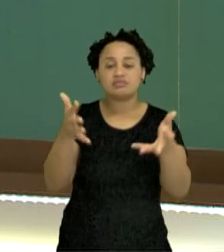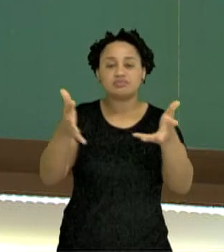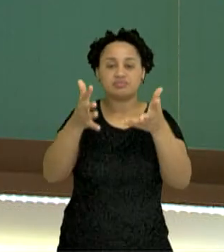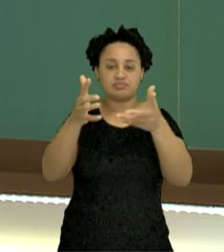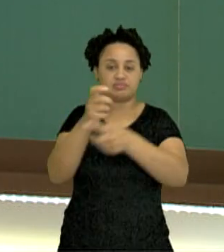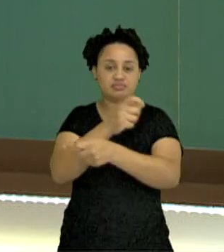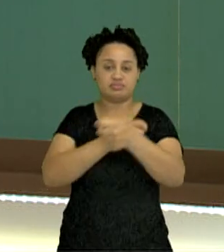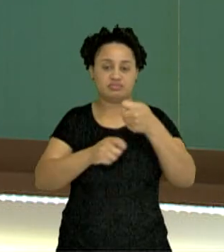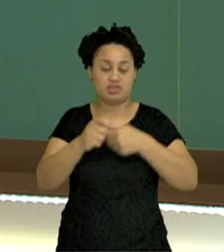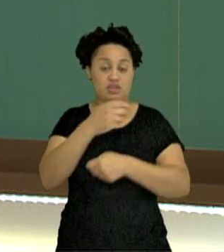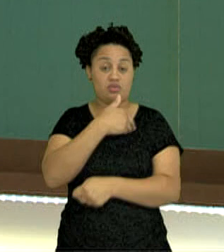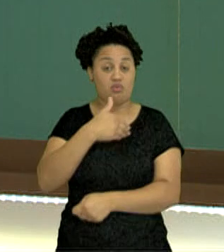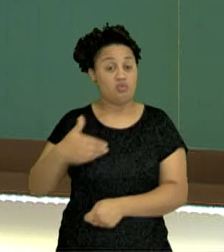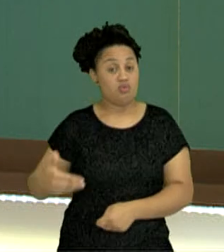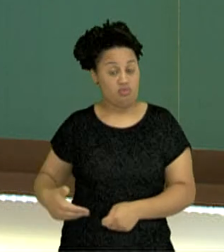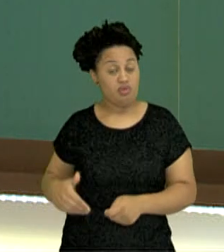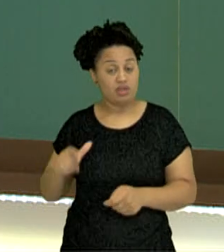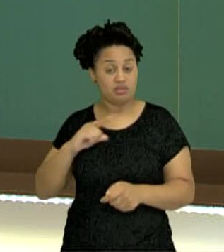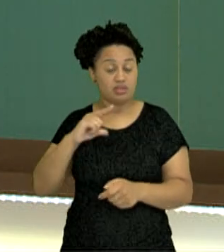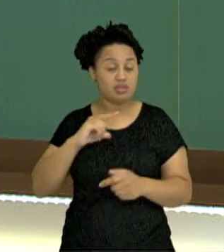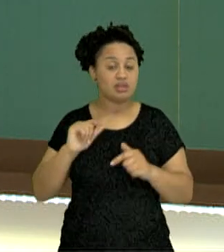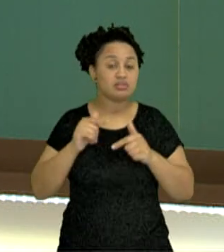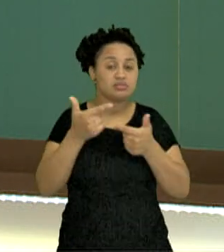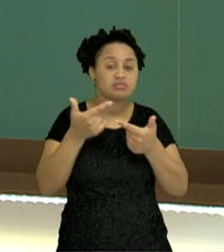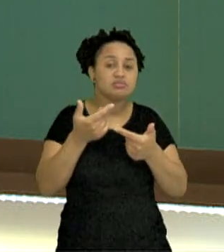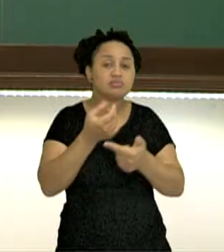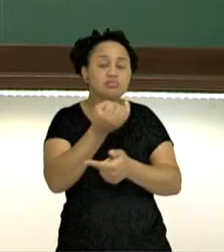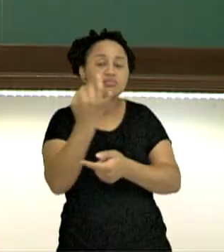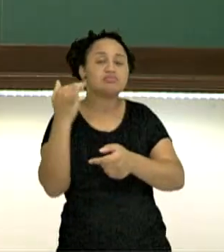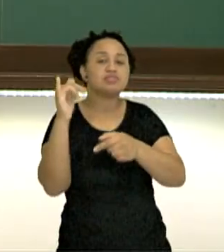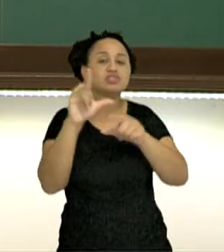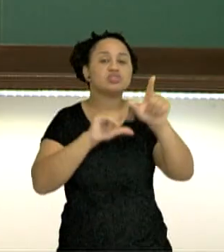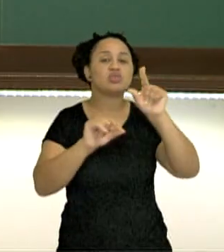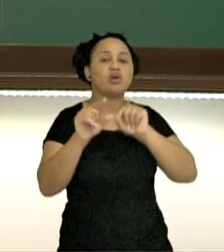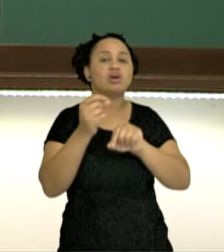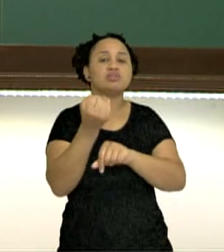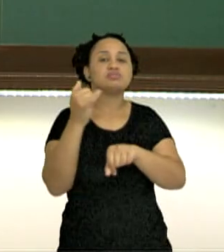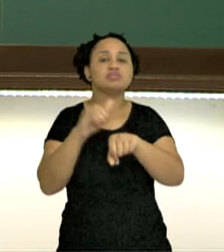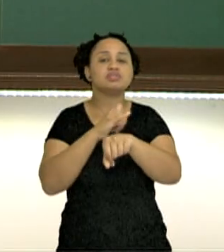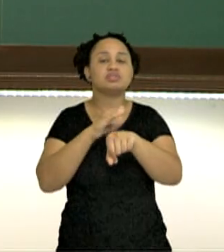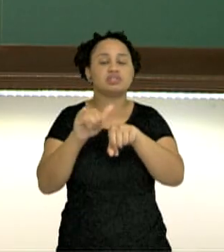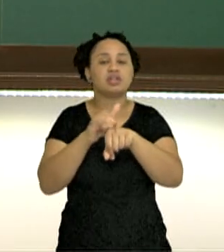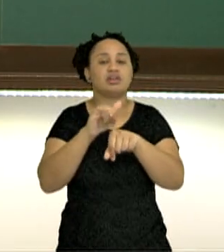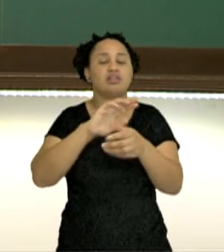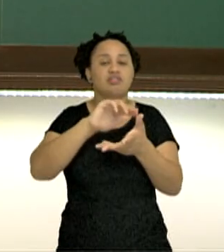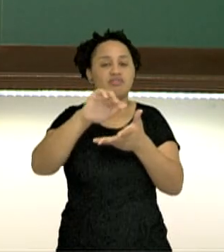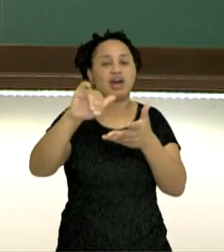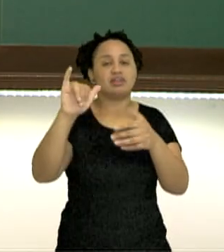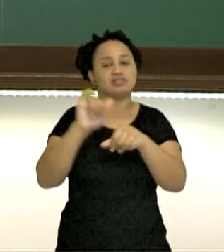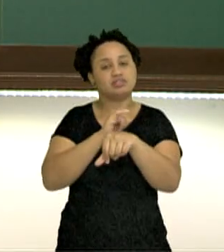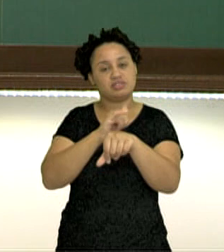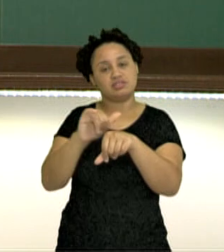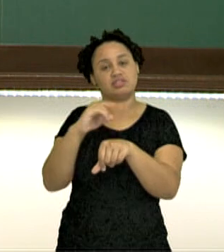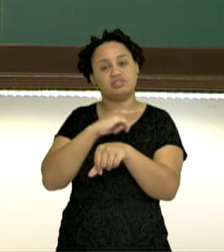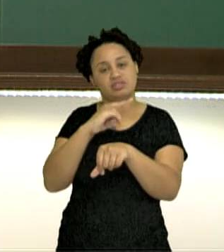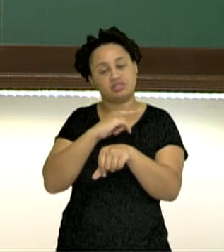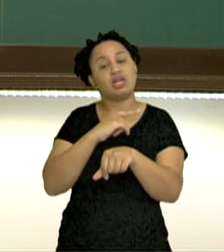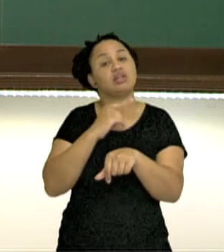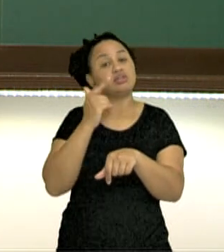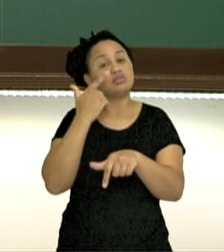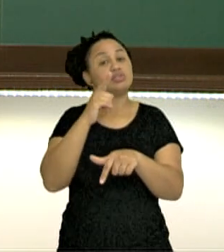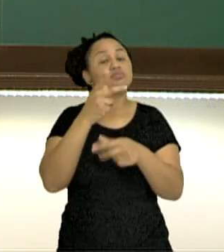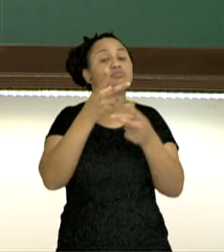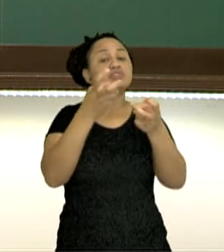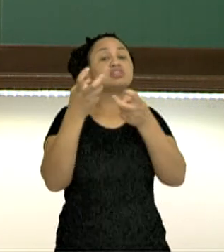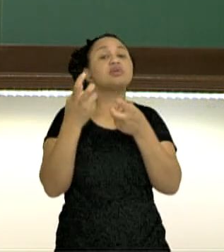os governos que vão adotar algumas estratégias. E entre essas várias estratégias, a gente pode perceber uma